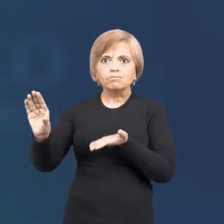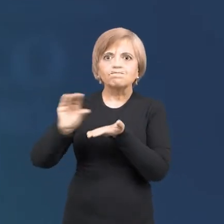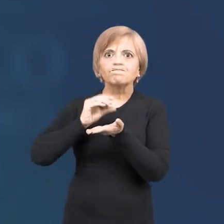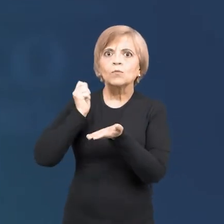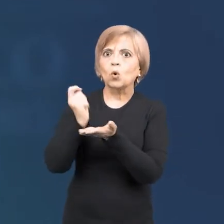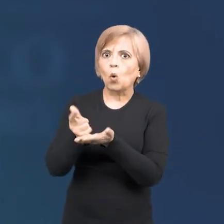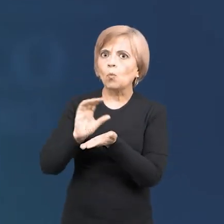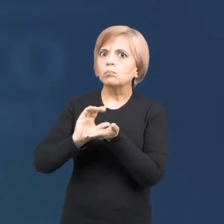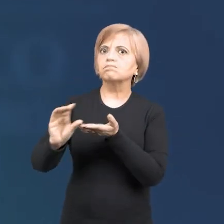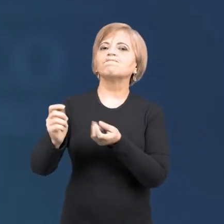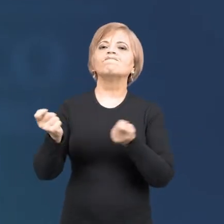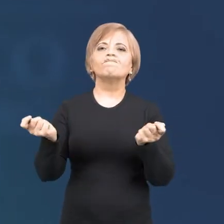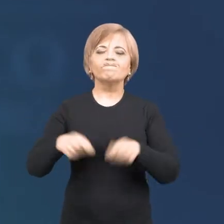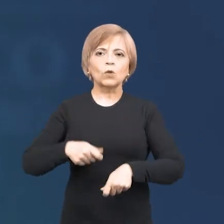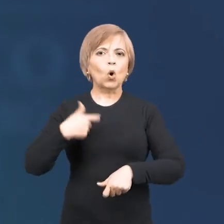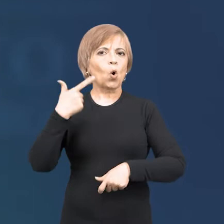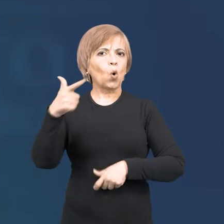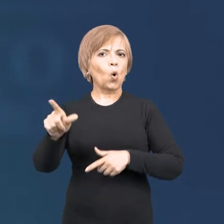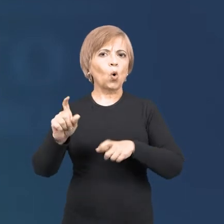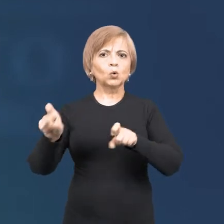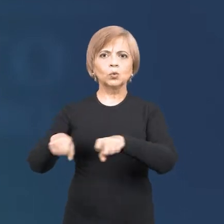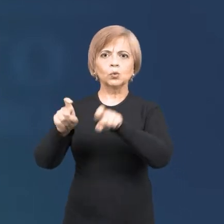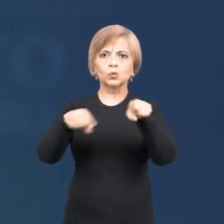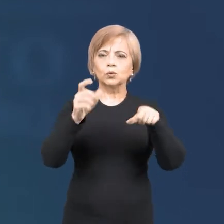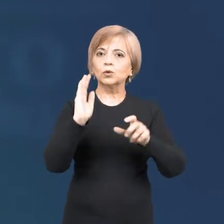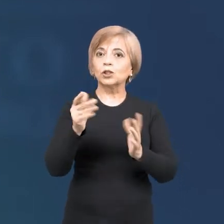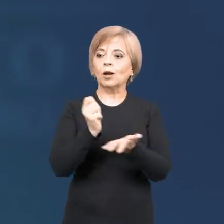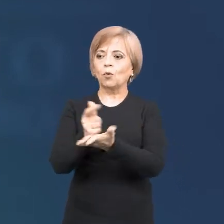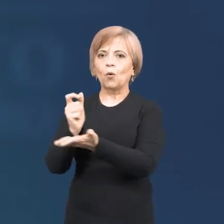equipamentos que nós já adquirimos